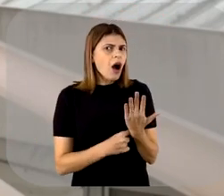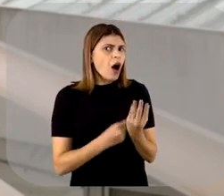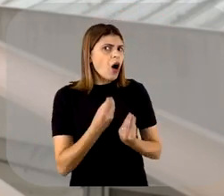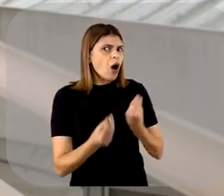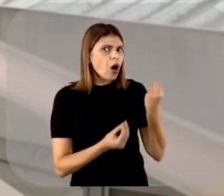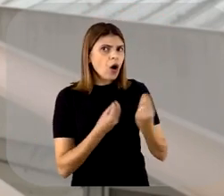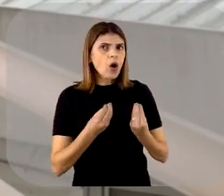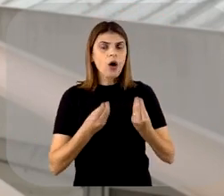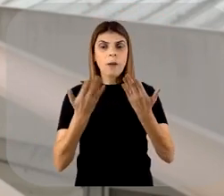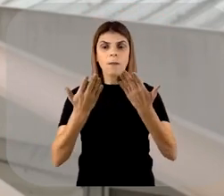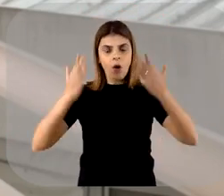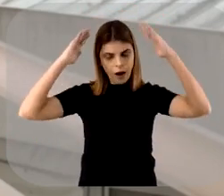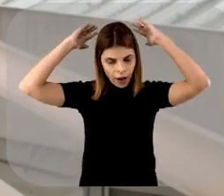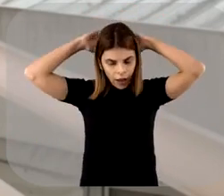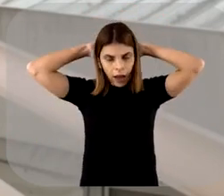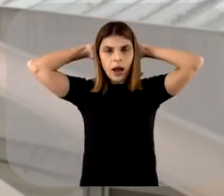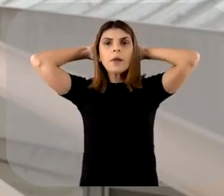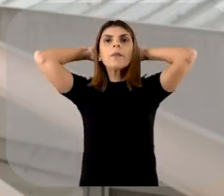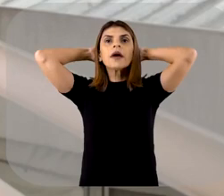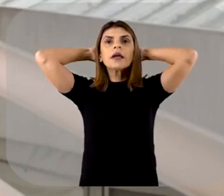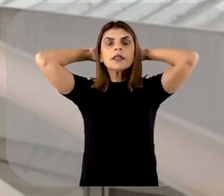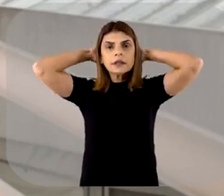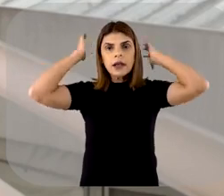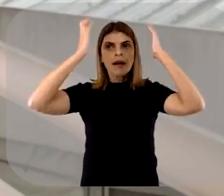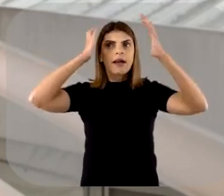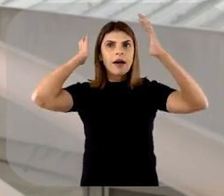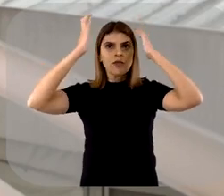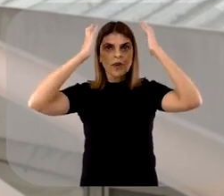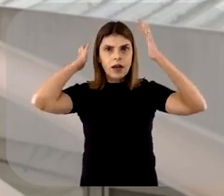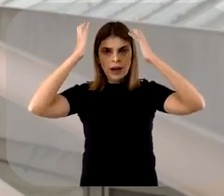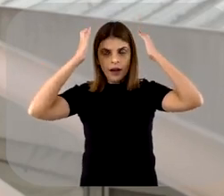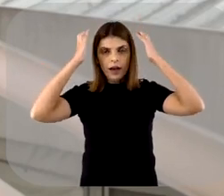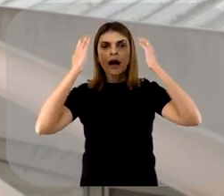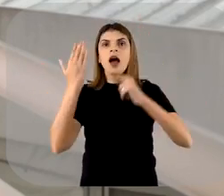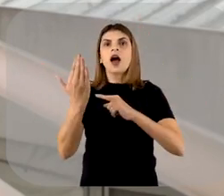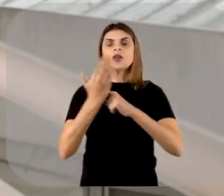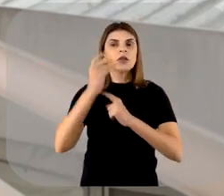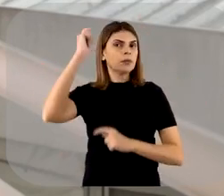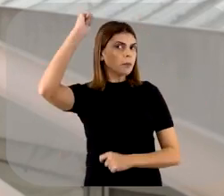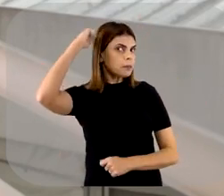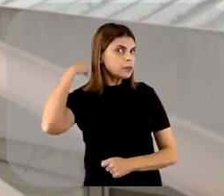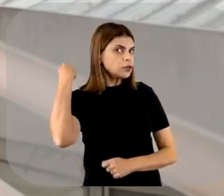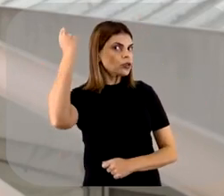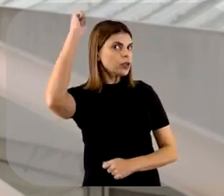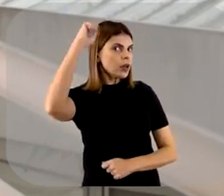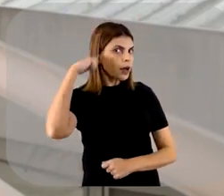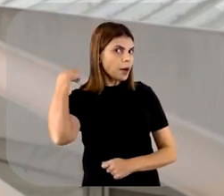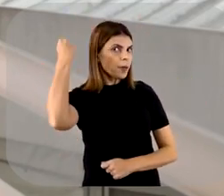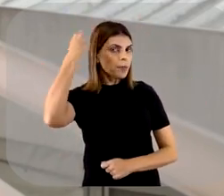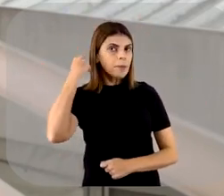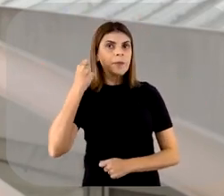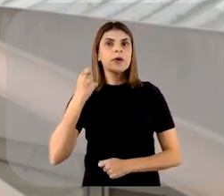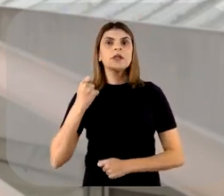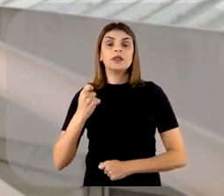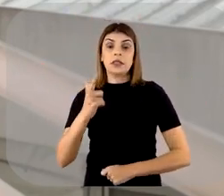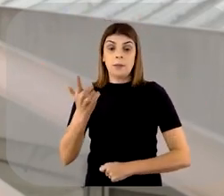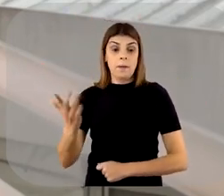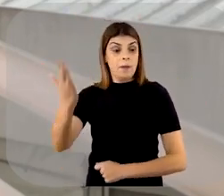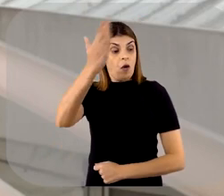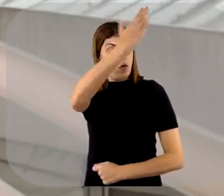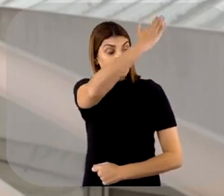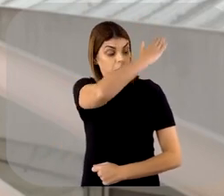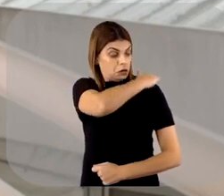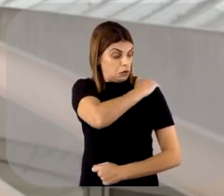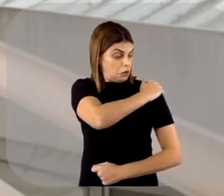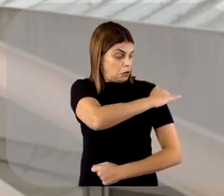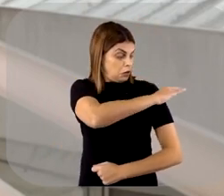quê? Auxiliar a botar a mão na cabeça, auxiliar a lavar a cabeça, auxiliar a pentear o cabelo. Movimentos simples de levar a